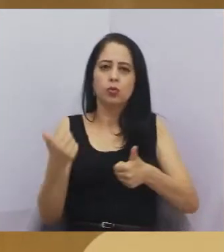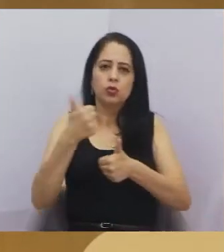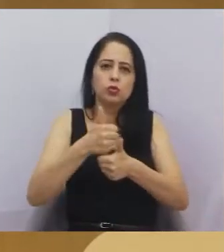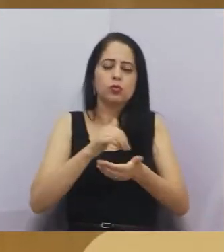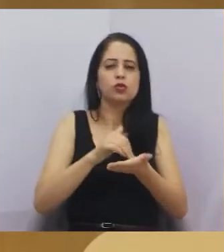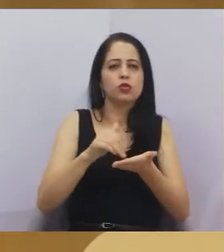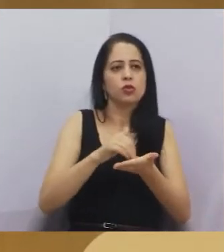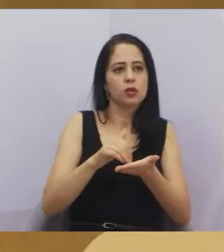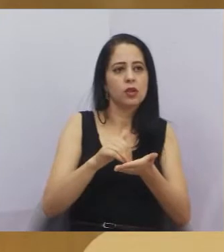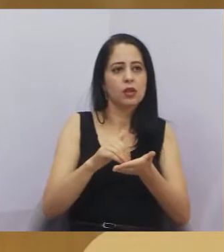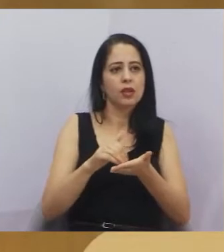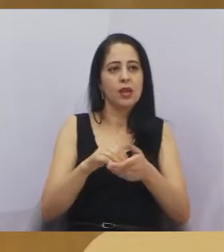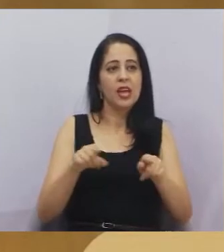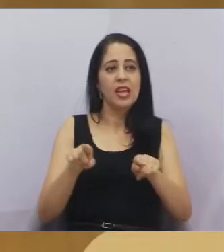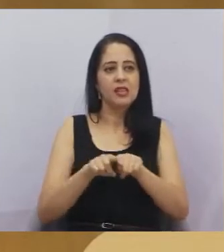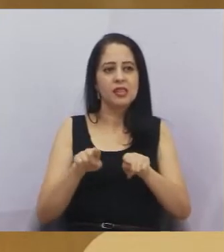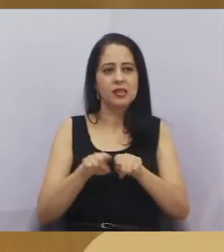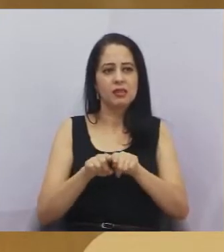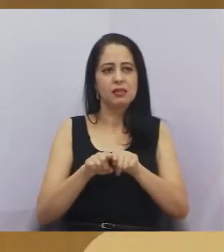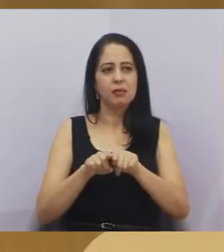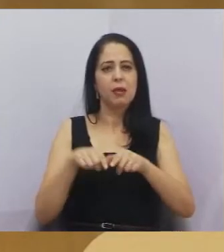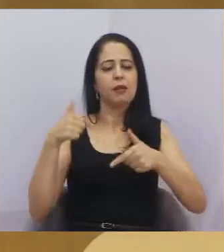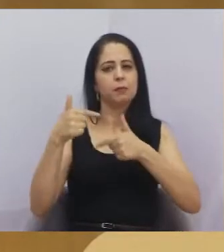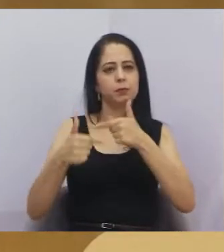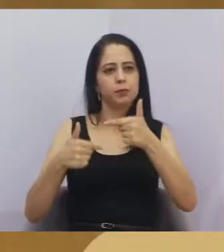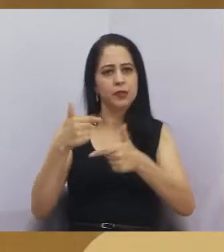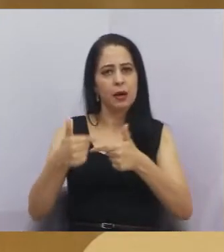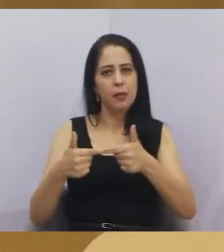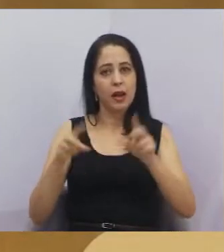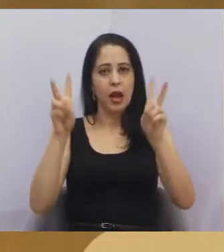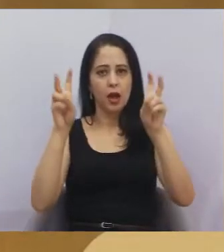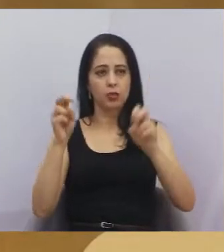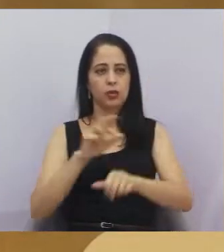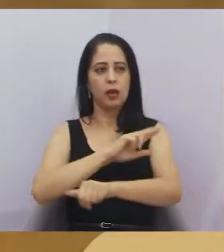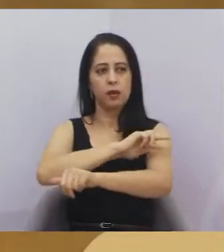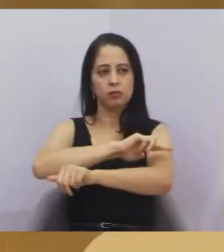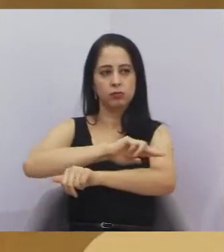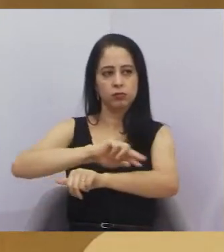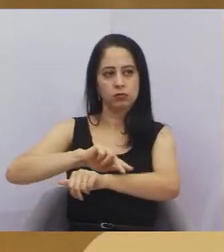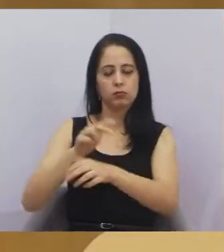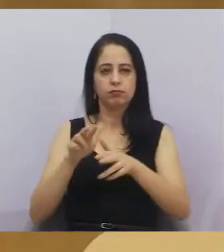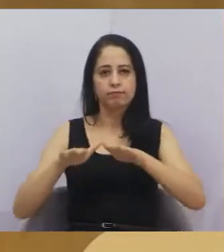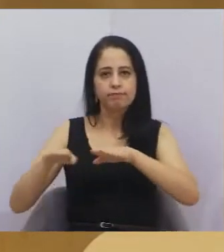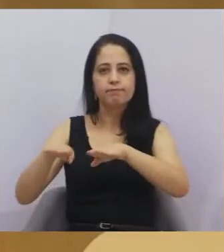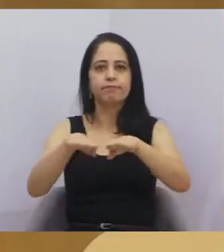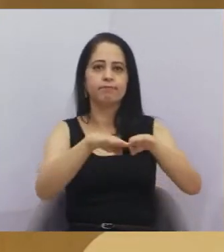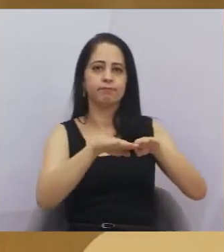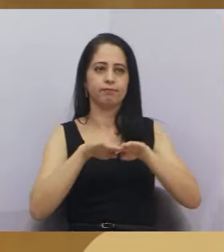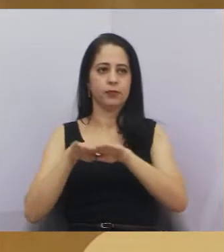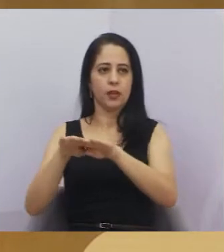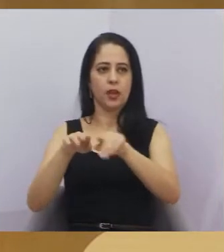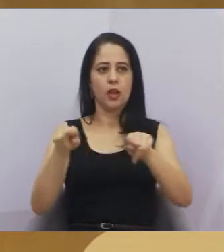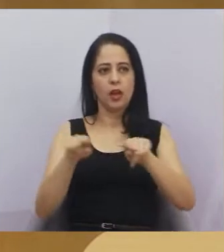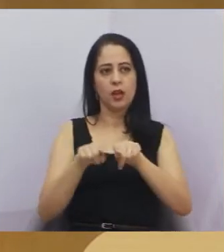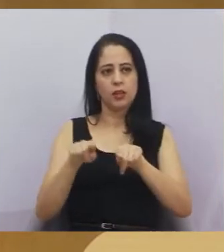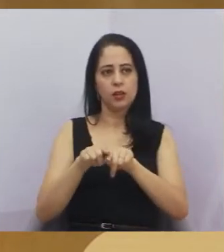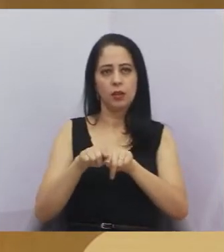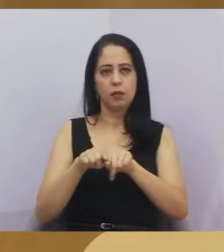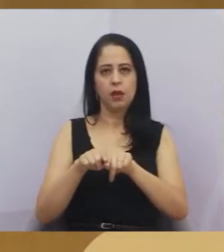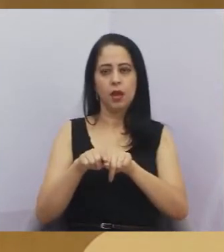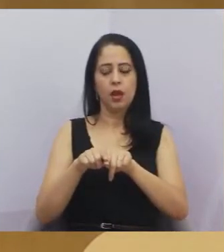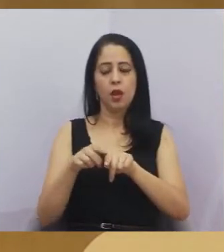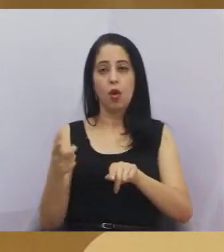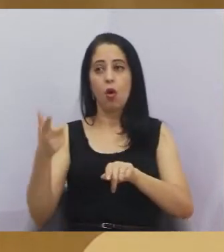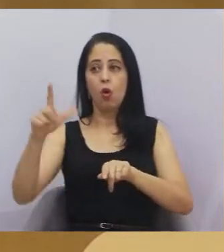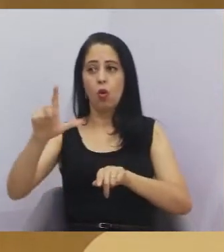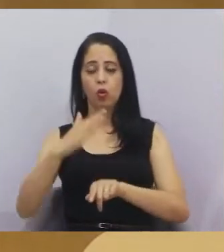subsecretaria de atuar tanto na questão racial, da igualdade racial, quanto as demais formas de discriminação